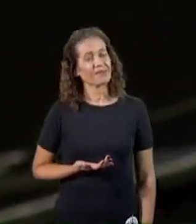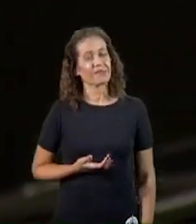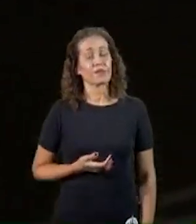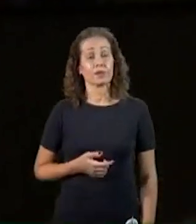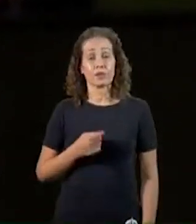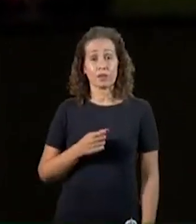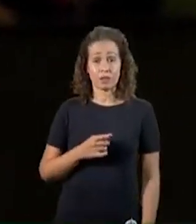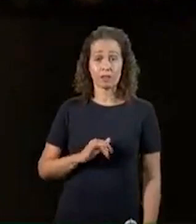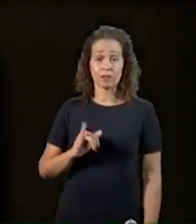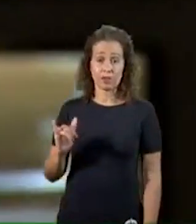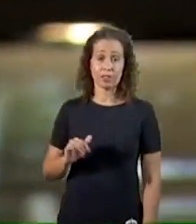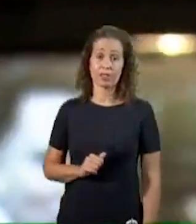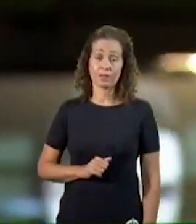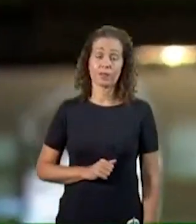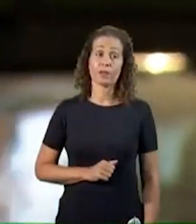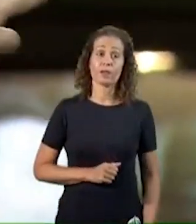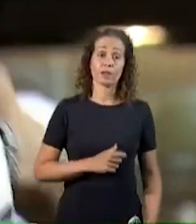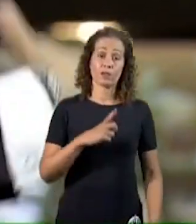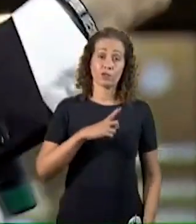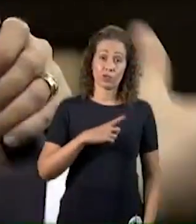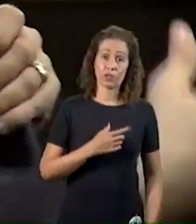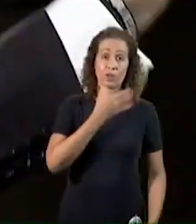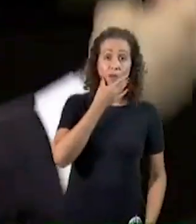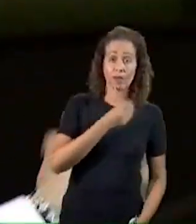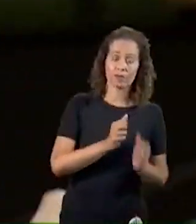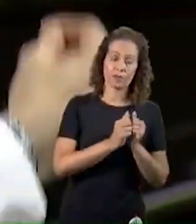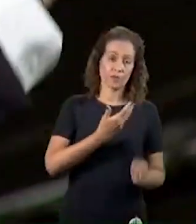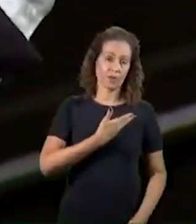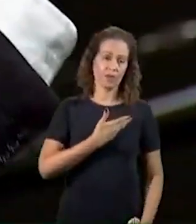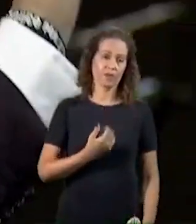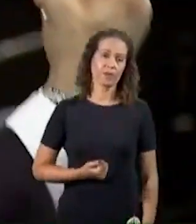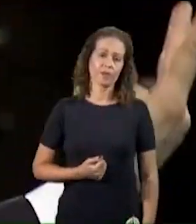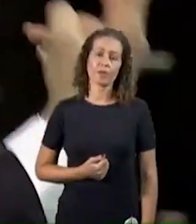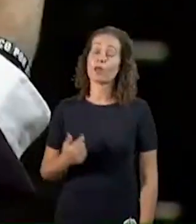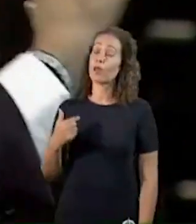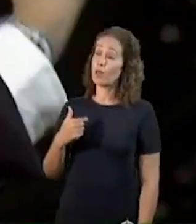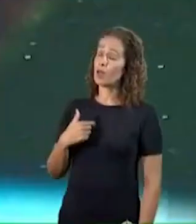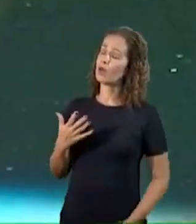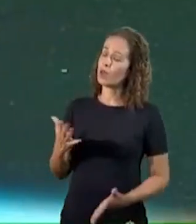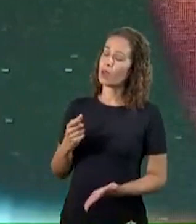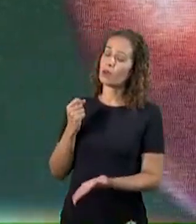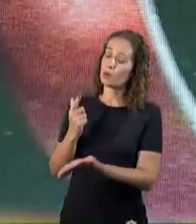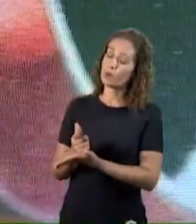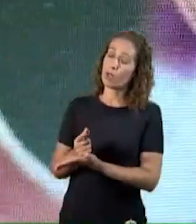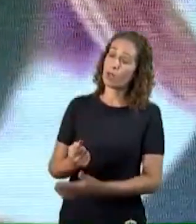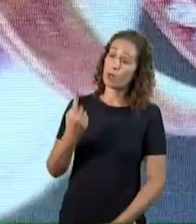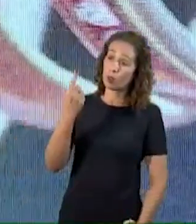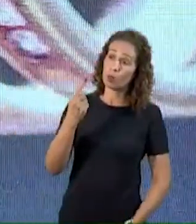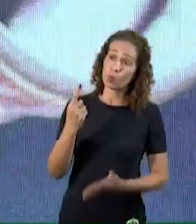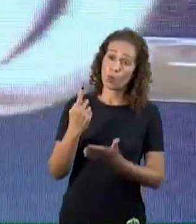Ele falou, o rapaz e o amigo dele: eu quero comprar o mesmo livro para as minhas duas namoradas, eu tenho duas.